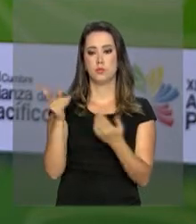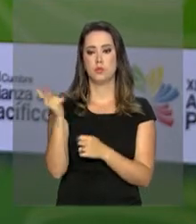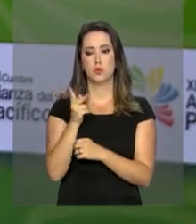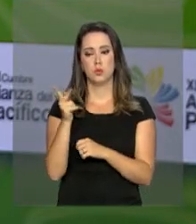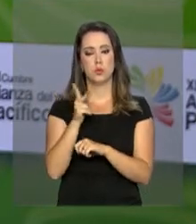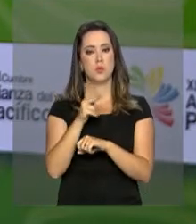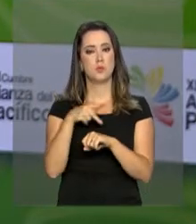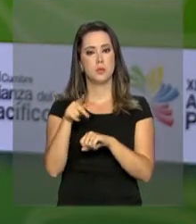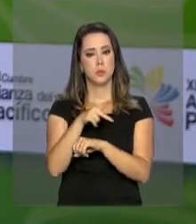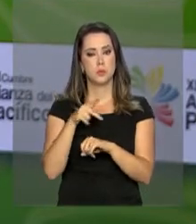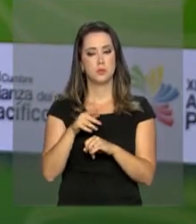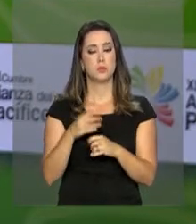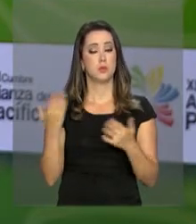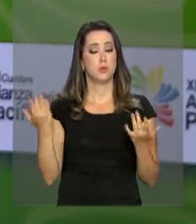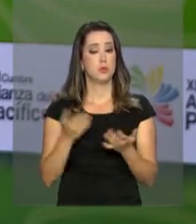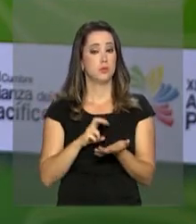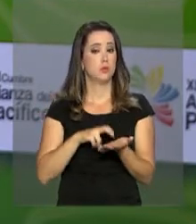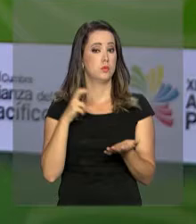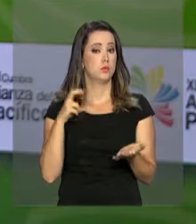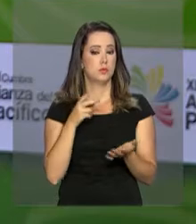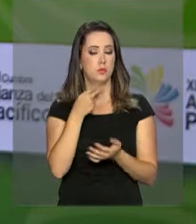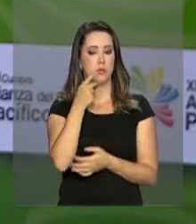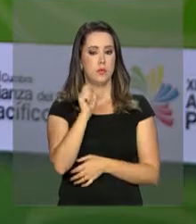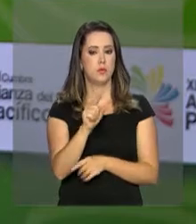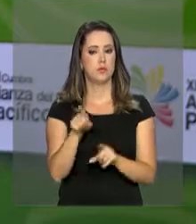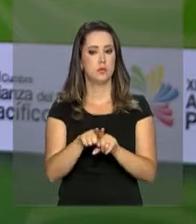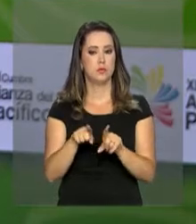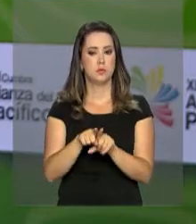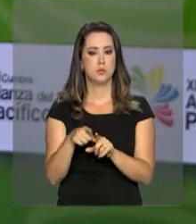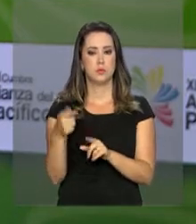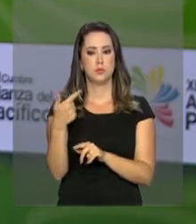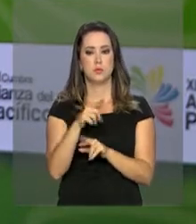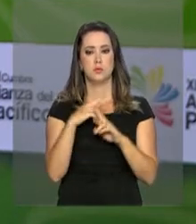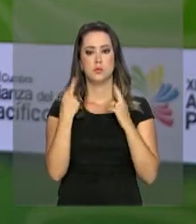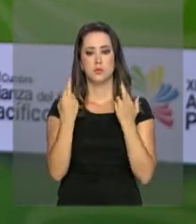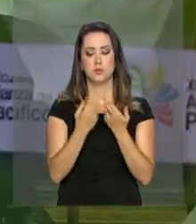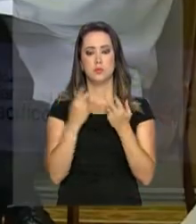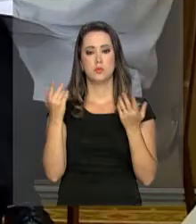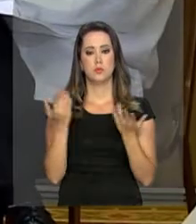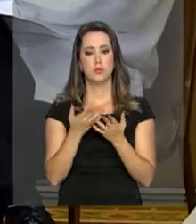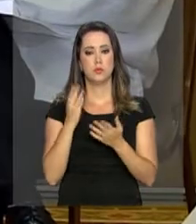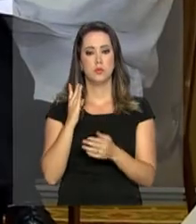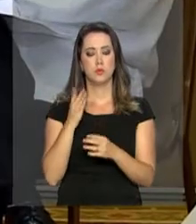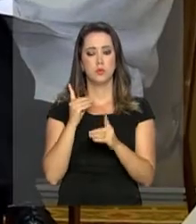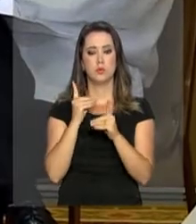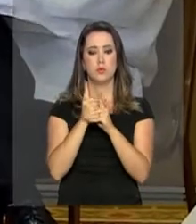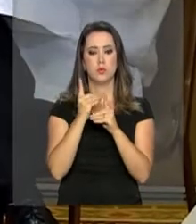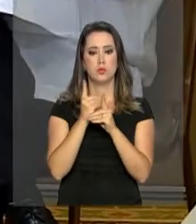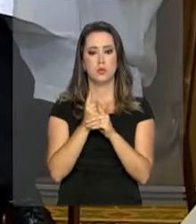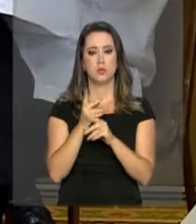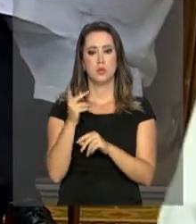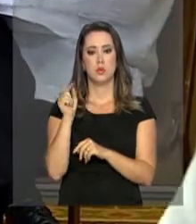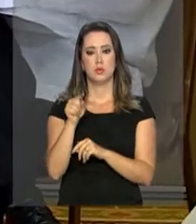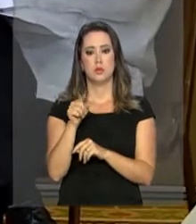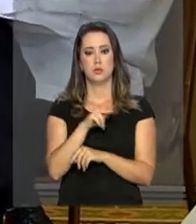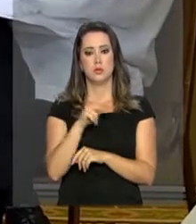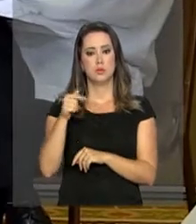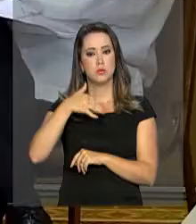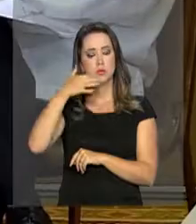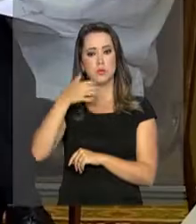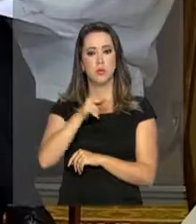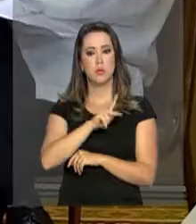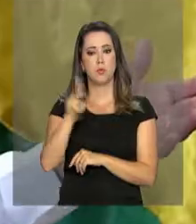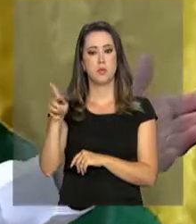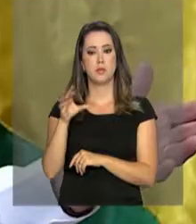dois blocos. E hoje pela manhã, o presidente Michel Temer, ele também teve uma outra reunião, dessa vez um encontro bilateral com o presidente